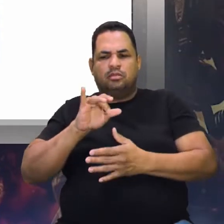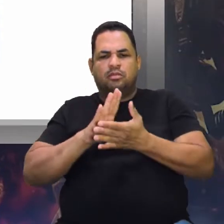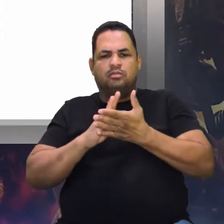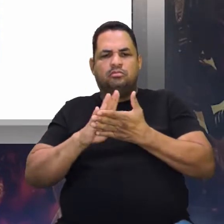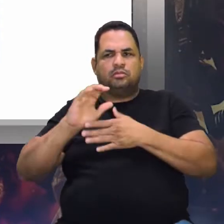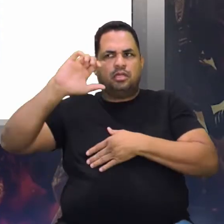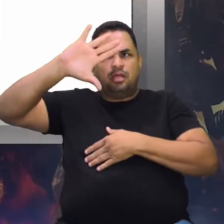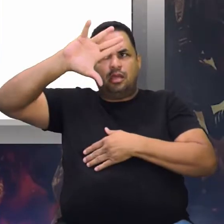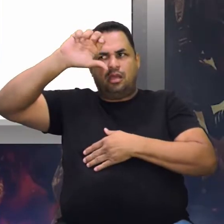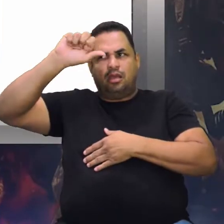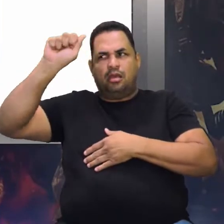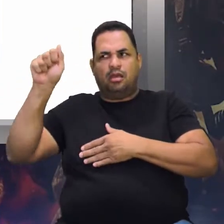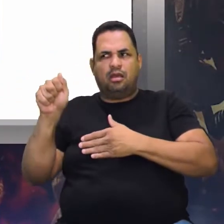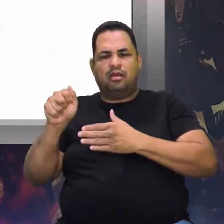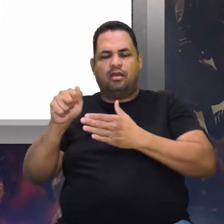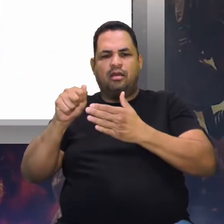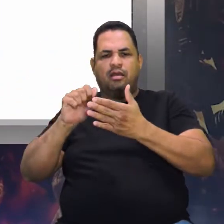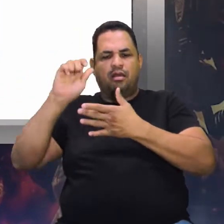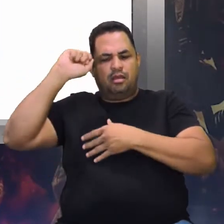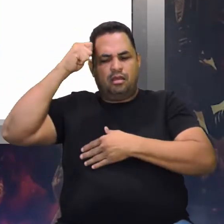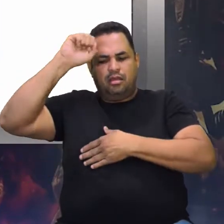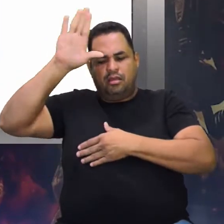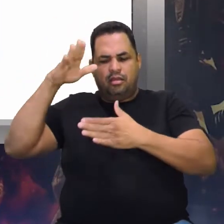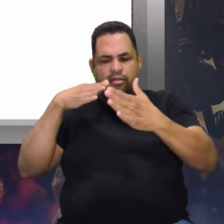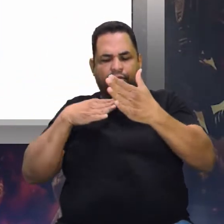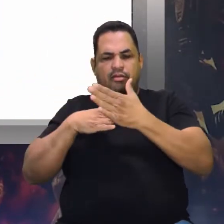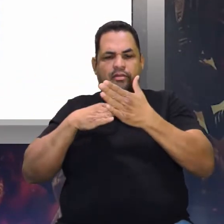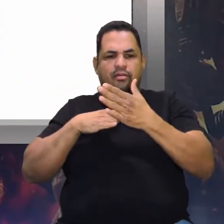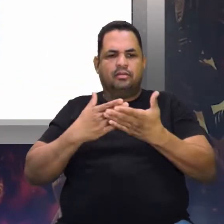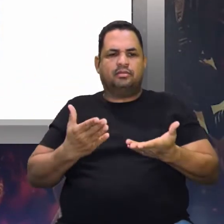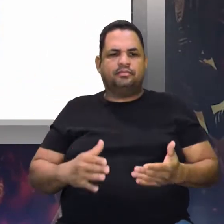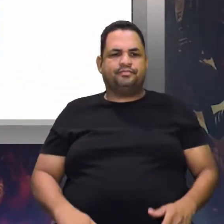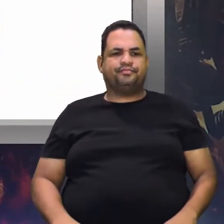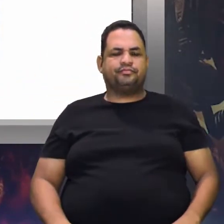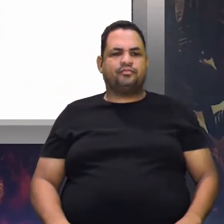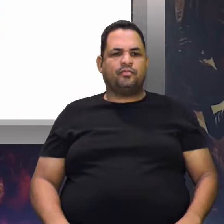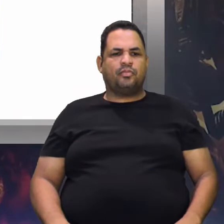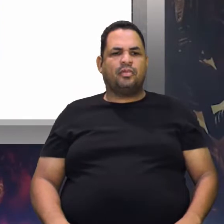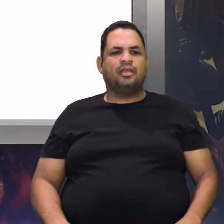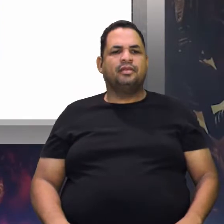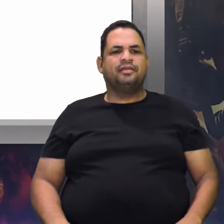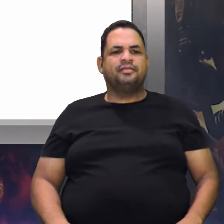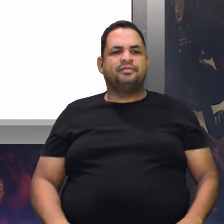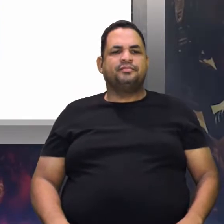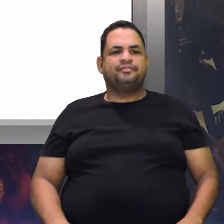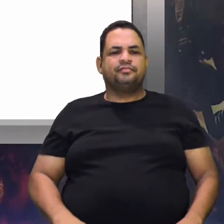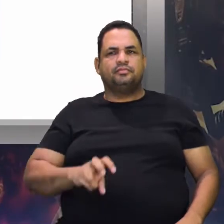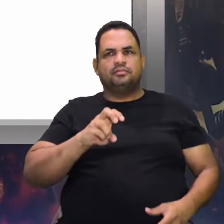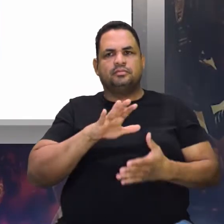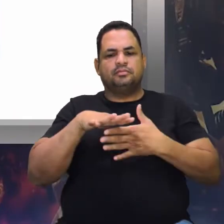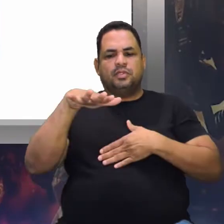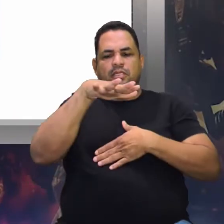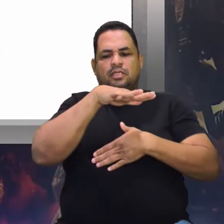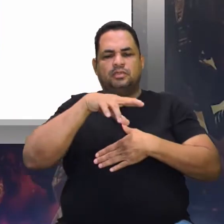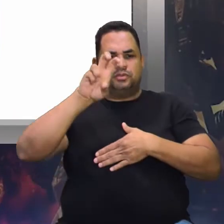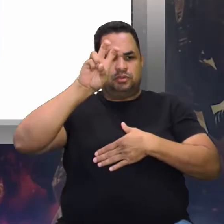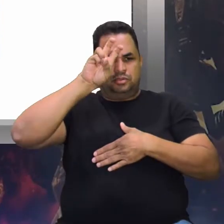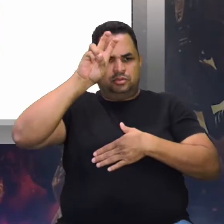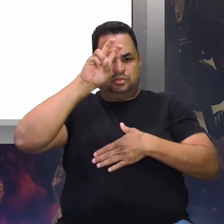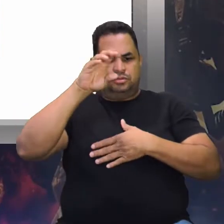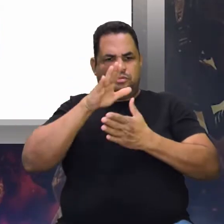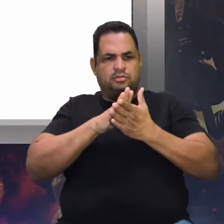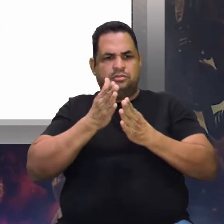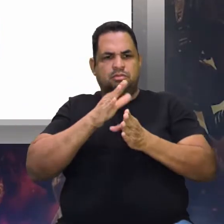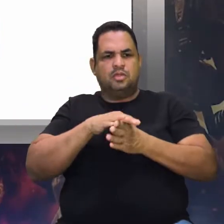Médio até a África. E lá no Egito, naquela região do Egito aí, que instalada no extremo norte